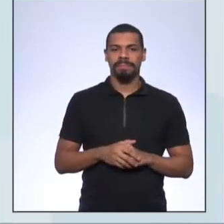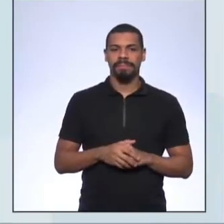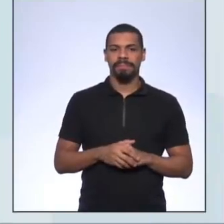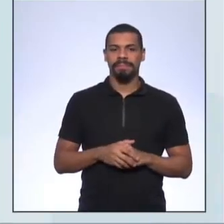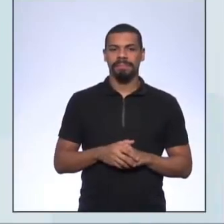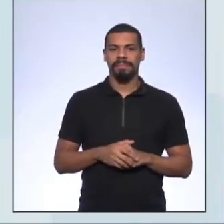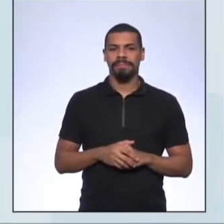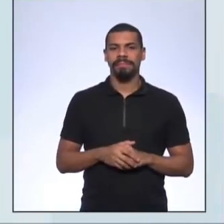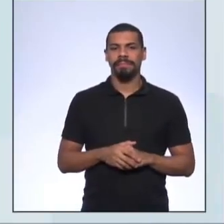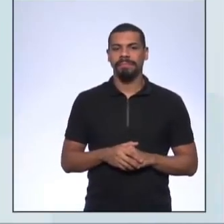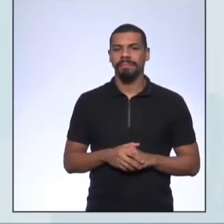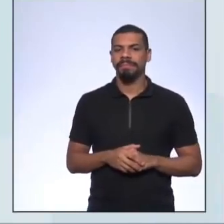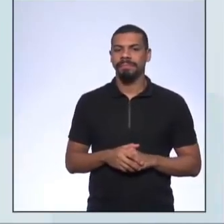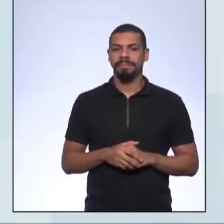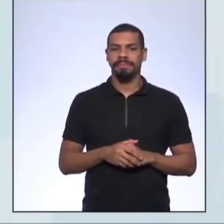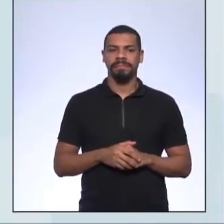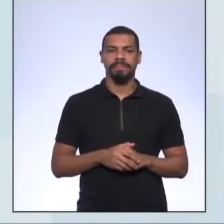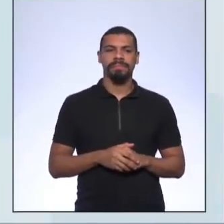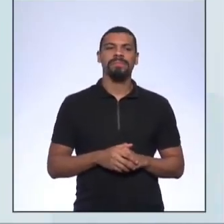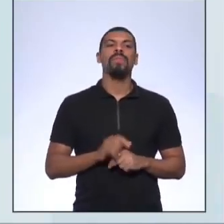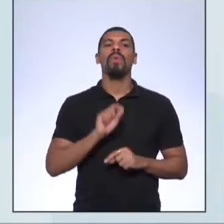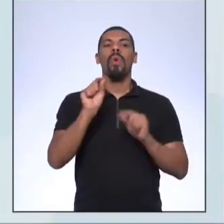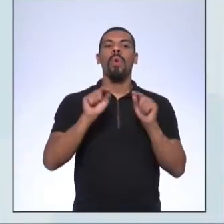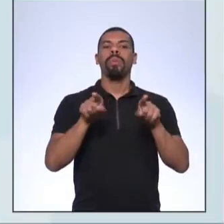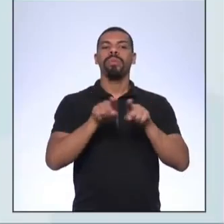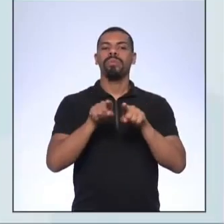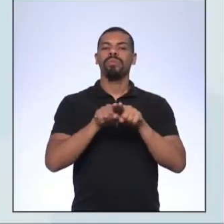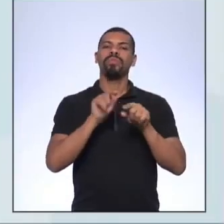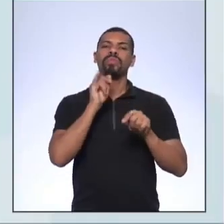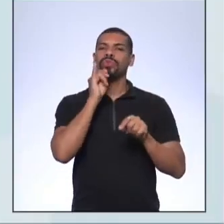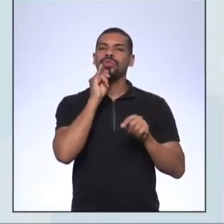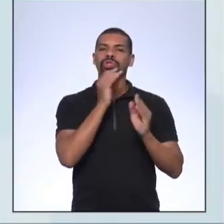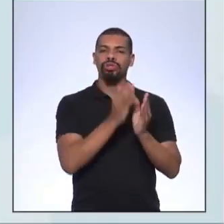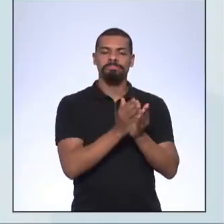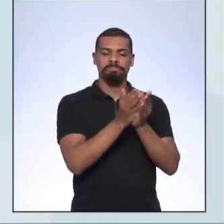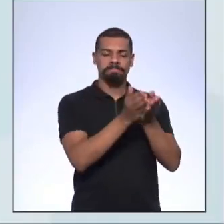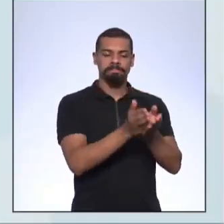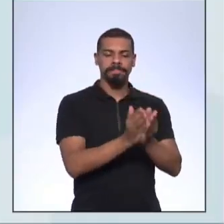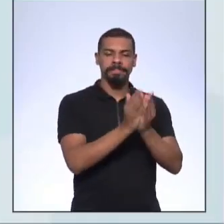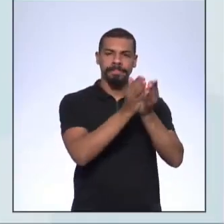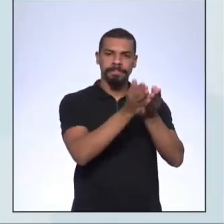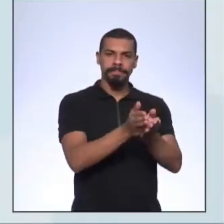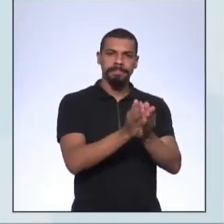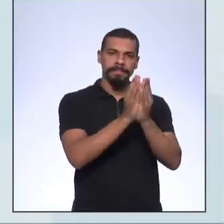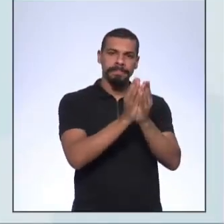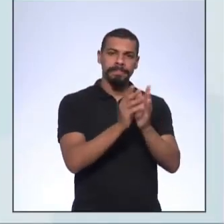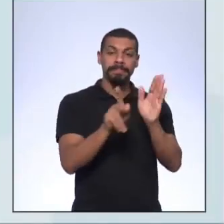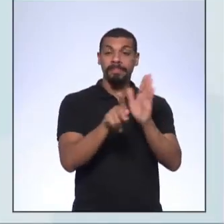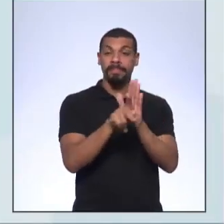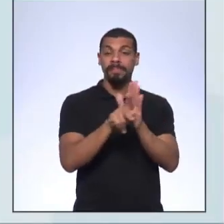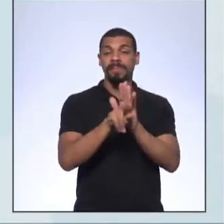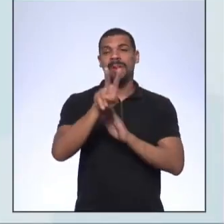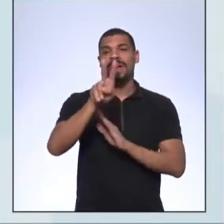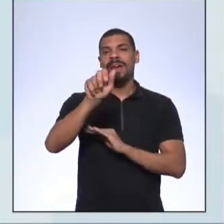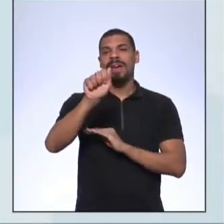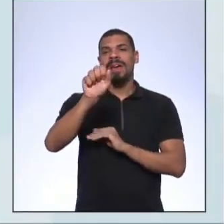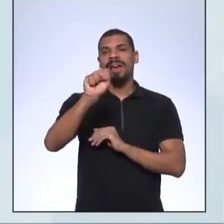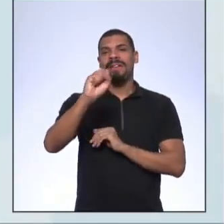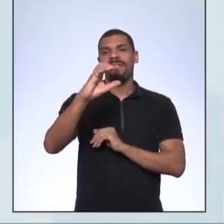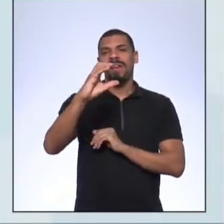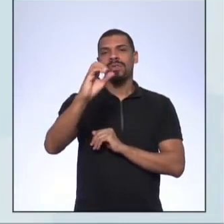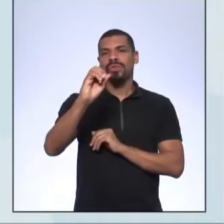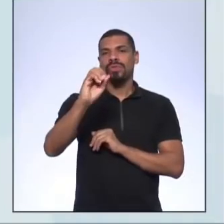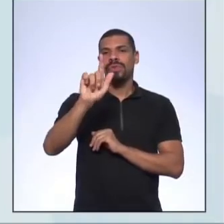em Calicut. Quem fez a conclusão desse périplo foi o navegador Vasco da Gama, tá? Isso